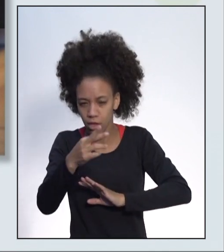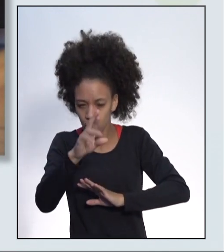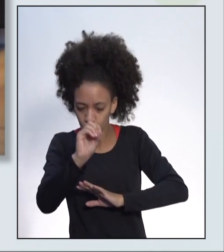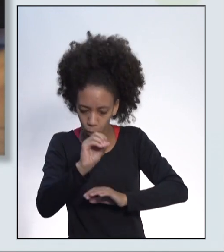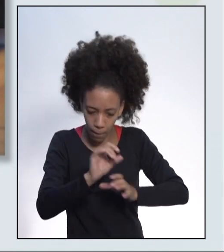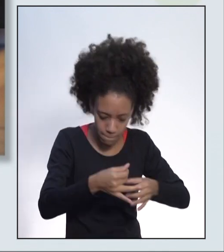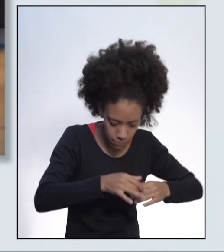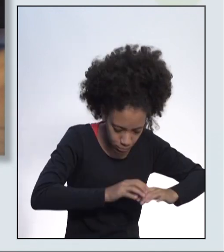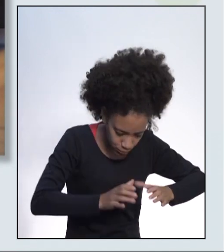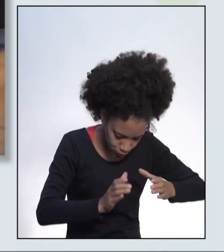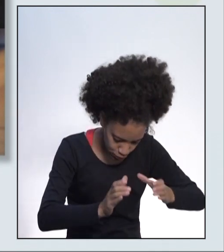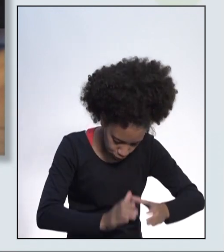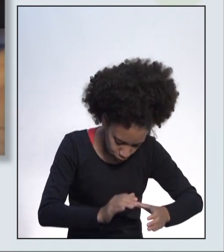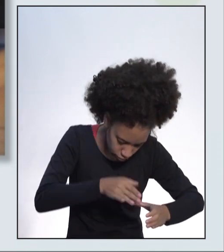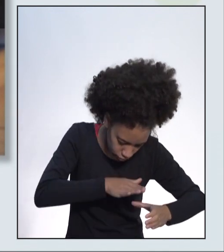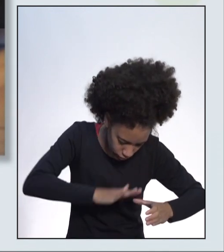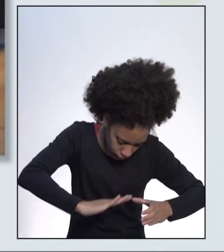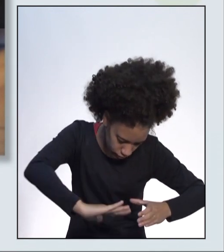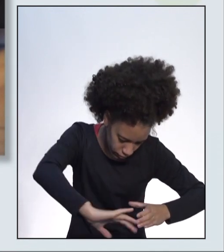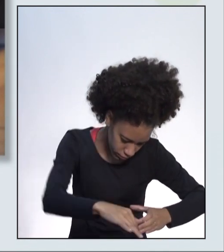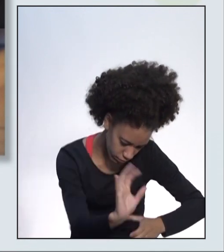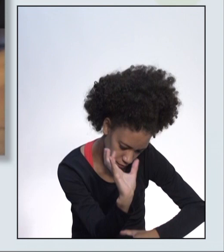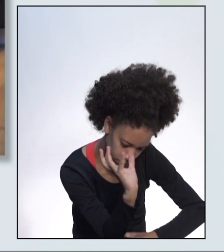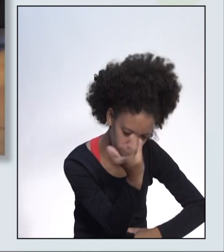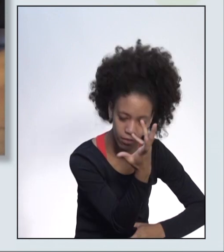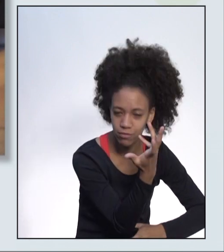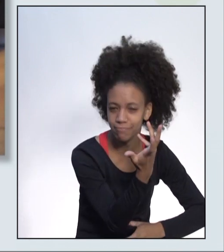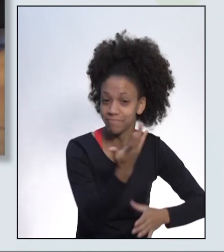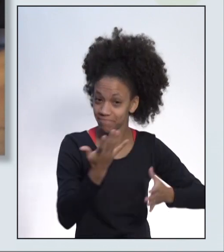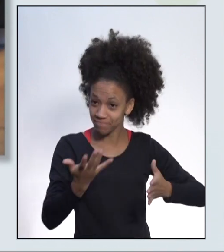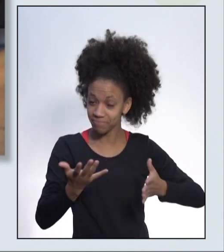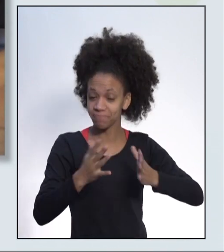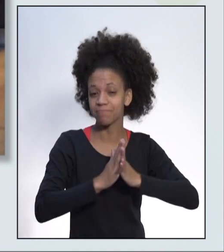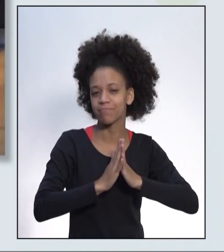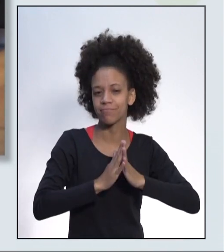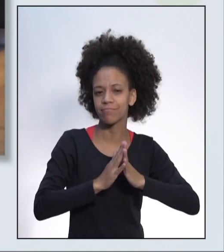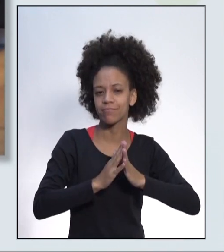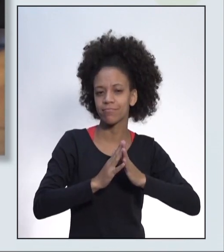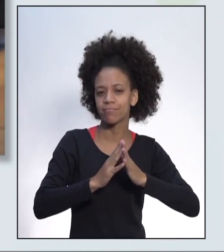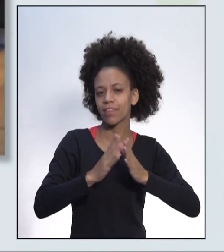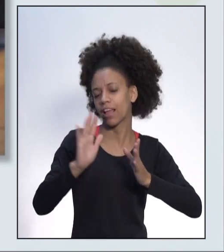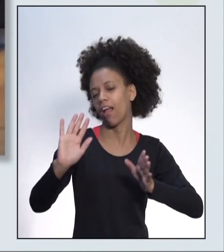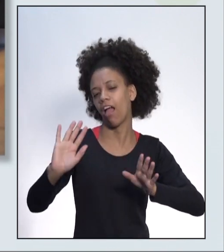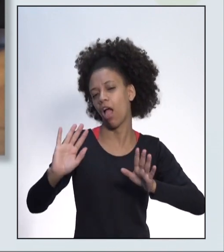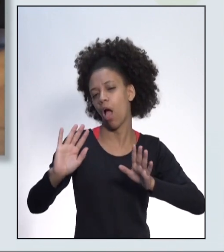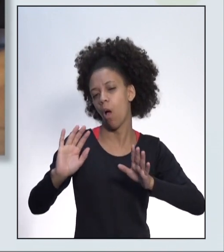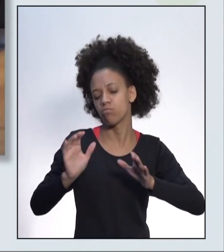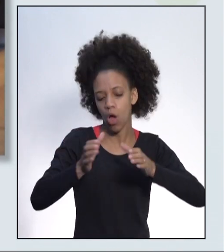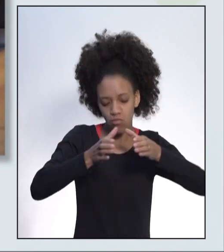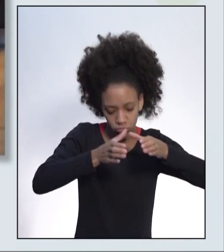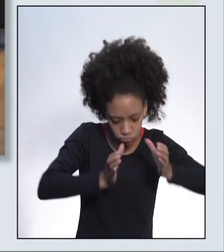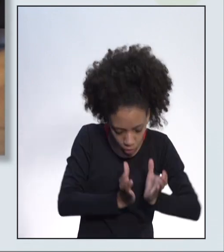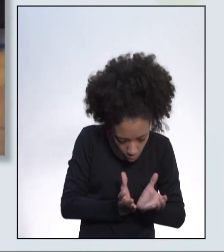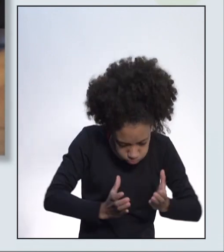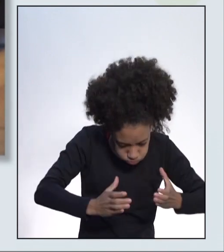vaso. E aqui eu vou colocar como se fosse um vaso.